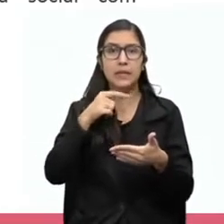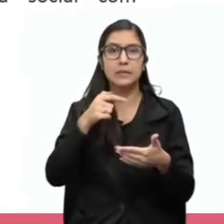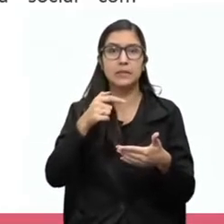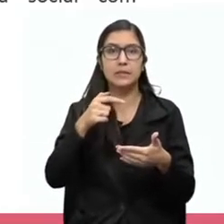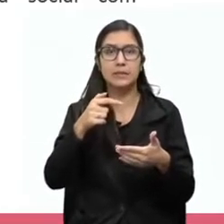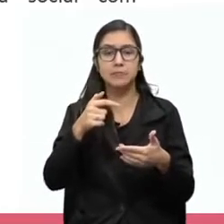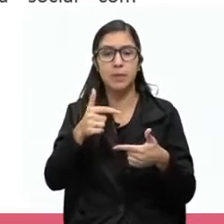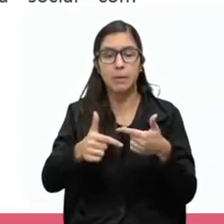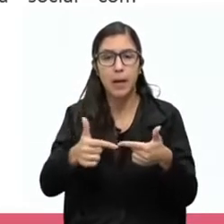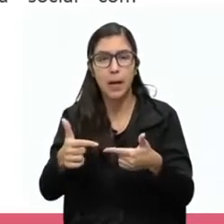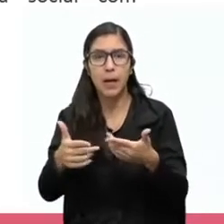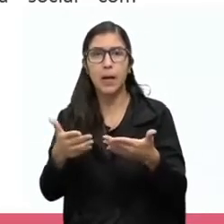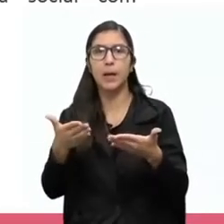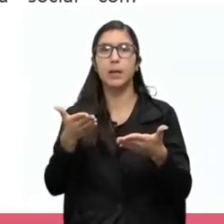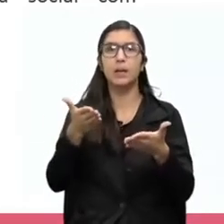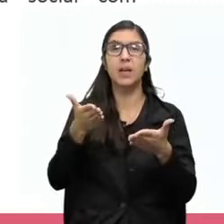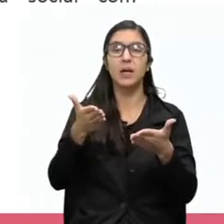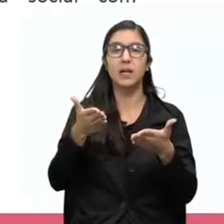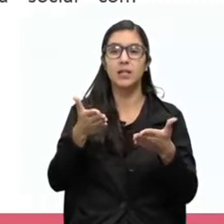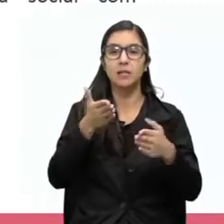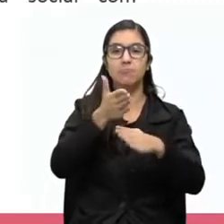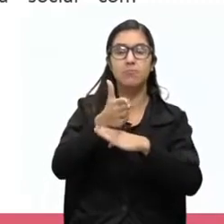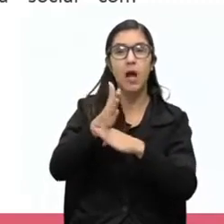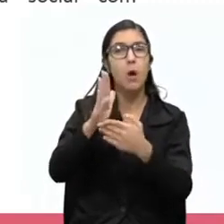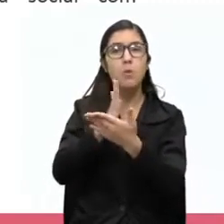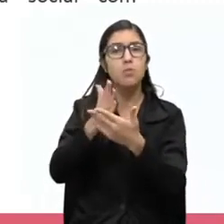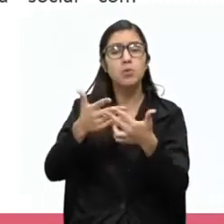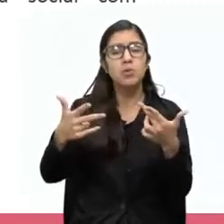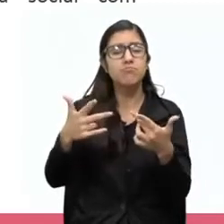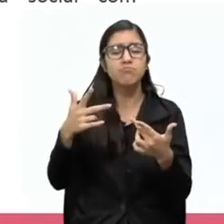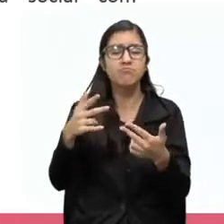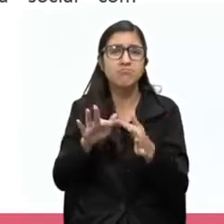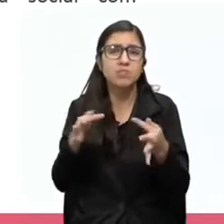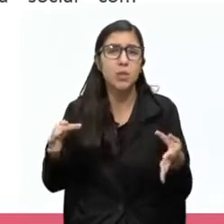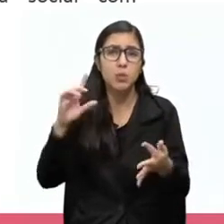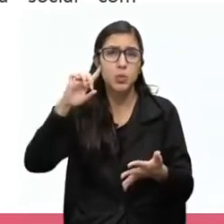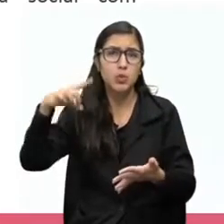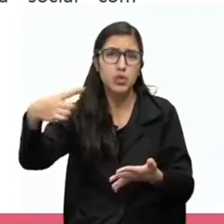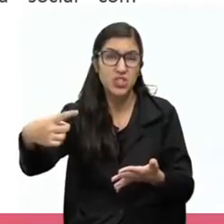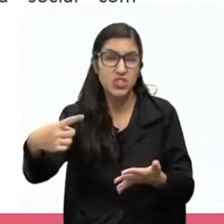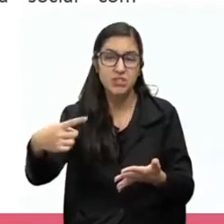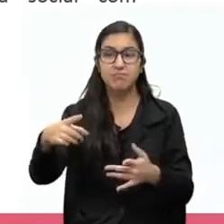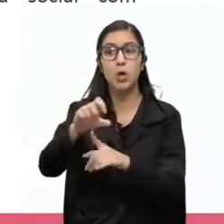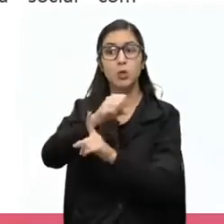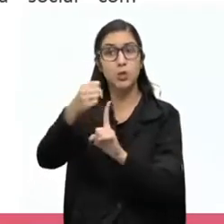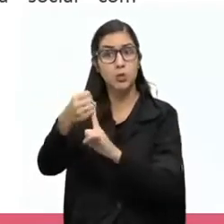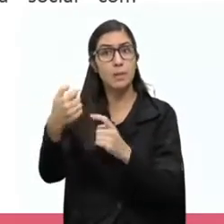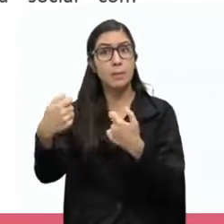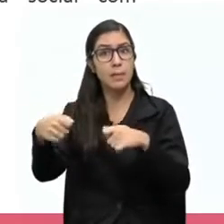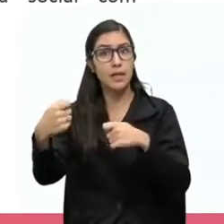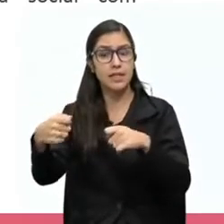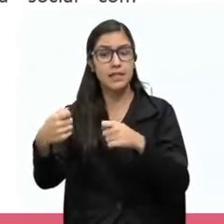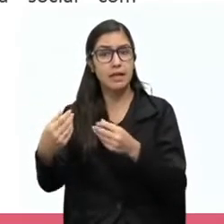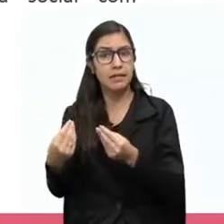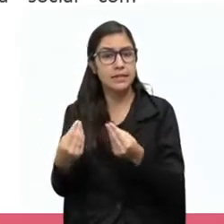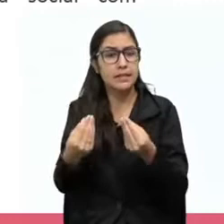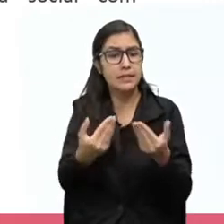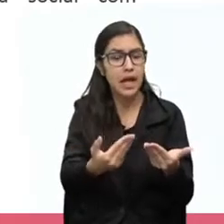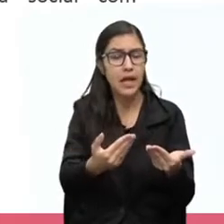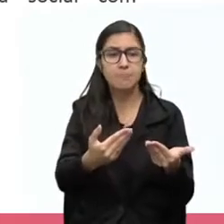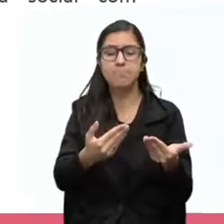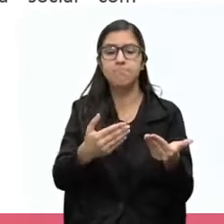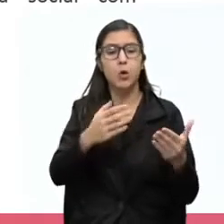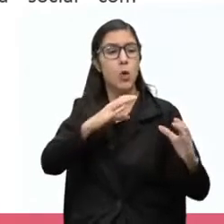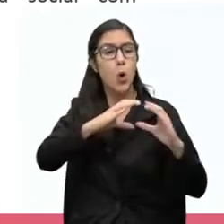e restringir sua participação em situações do cotidiano, cabendo à sociedade garantir-lhe diferentes formas